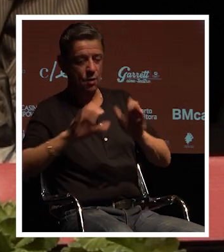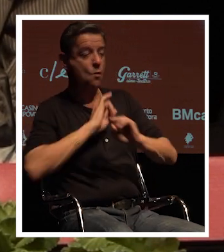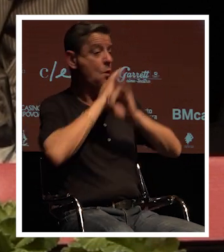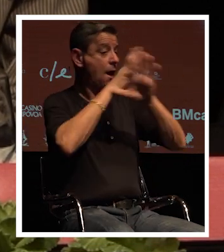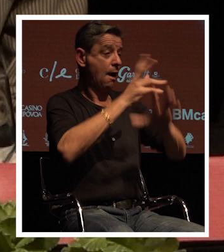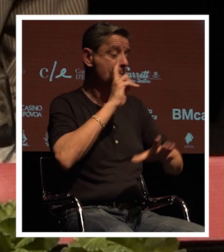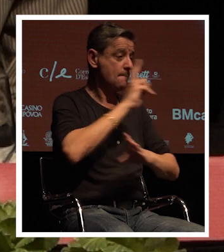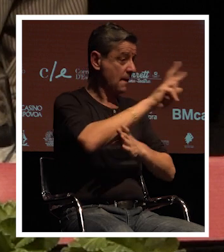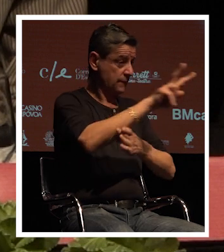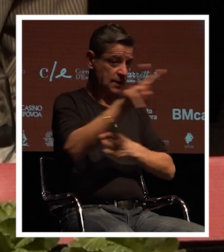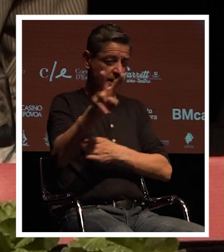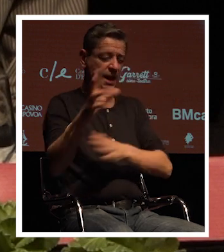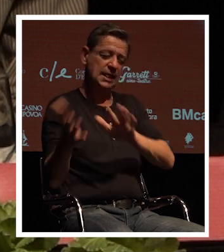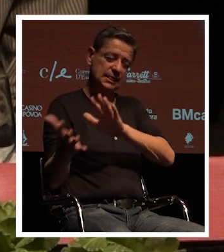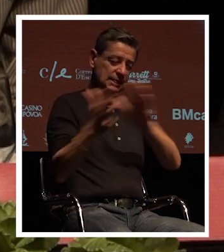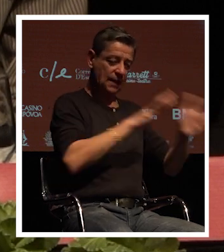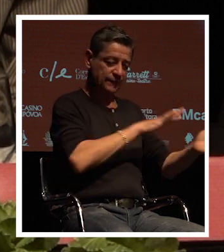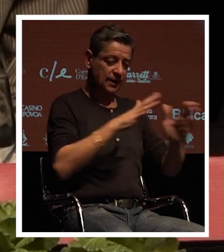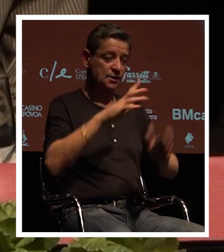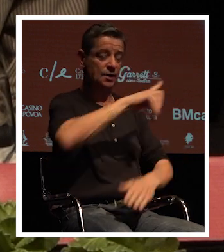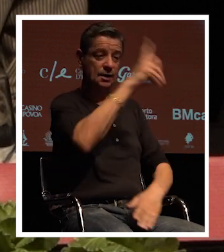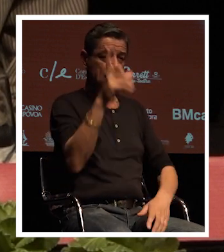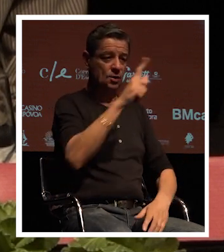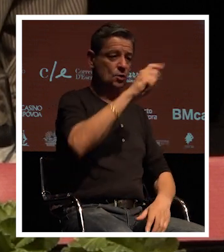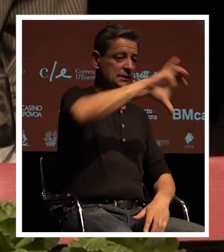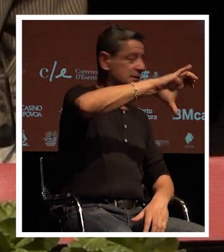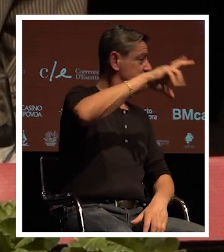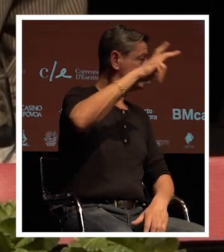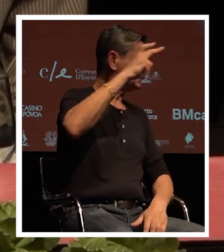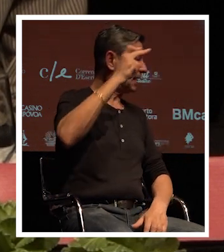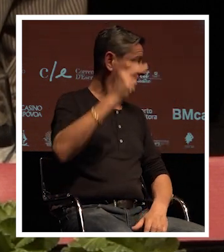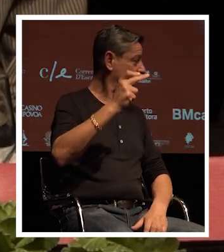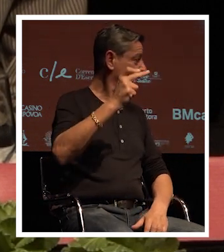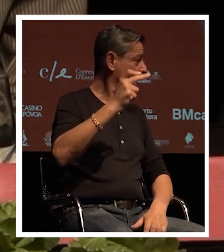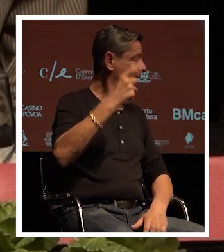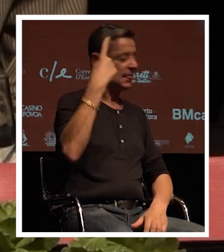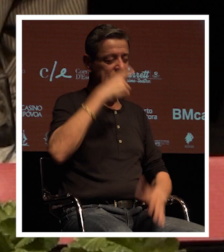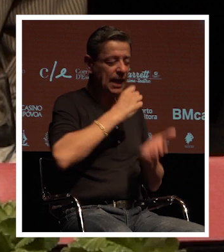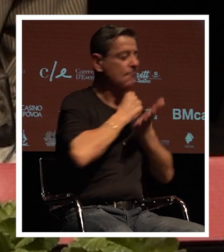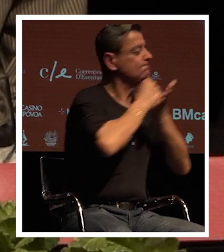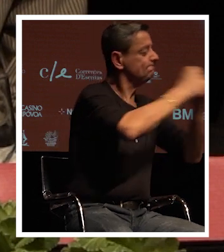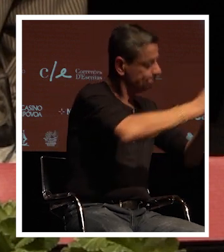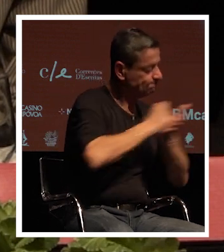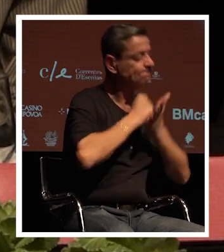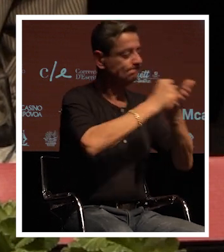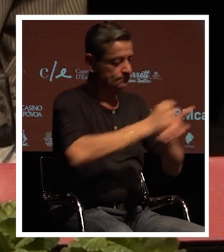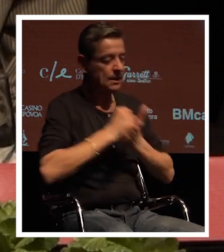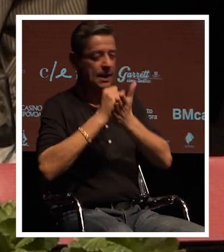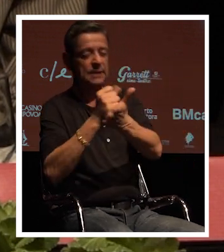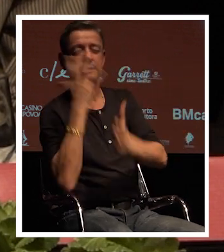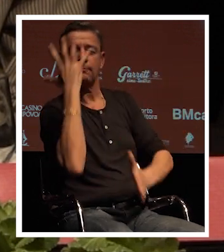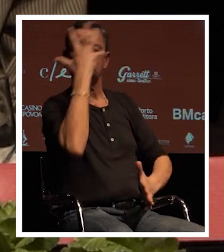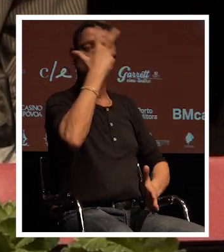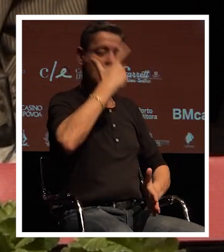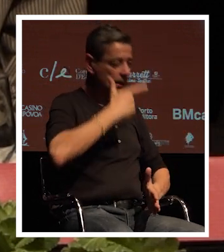ver talvez a canção do zca o canto alentejano dedicada à Catarina tenha ajudado tanto a que essa peragem de